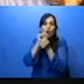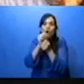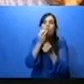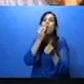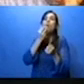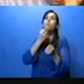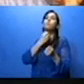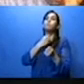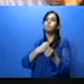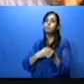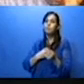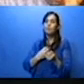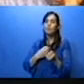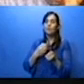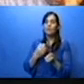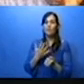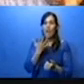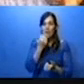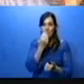algo semelhante aos nossos dentes.